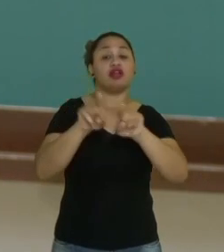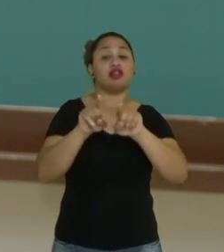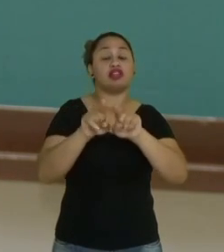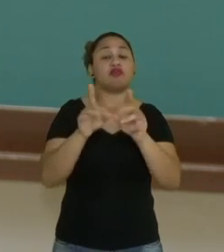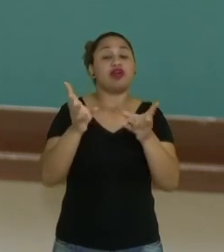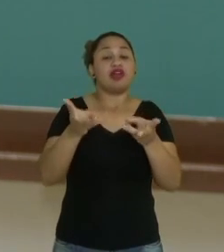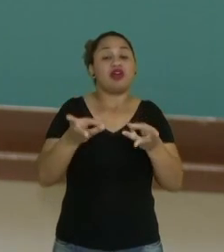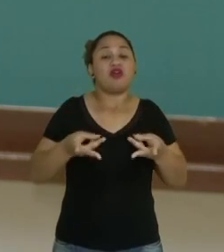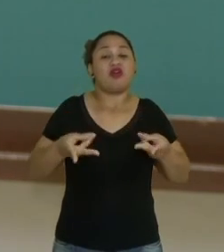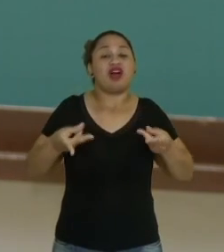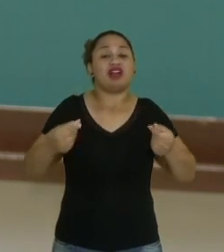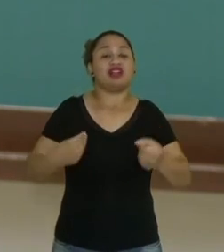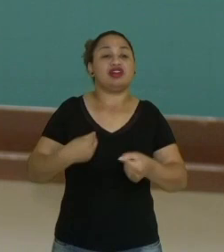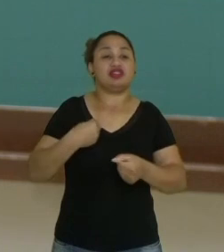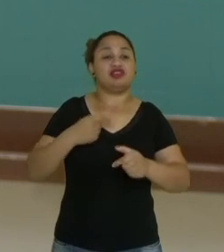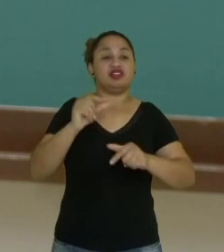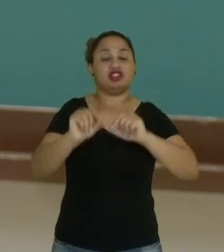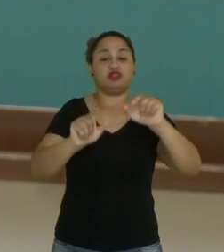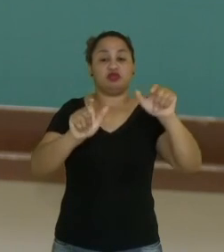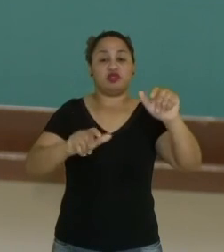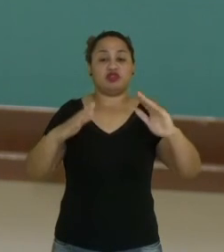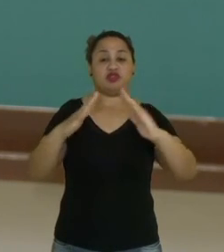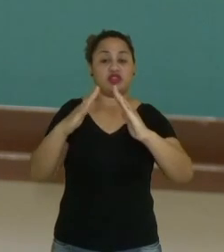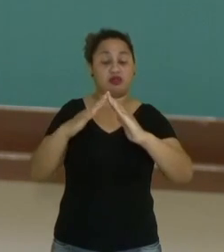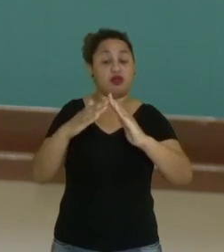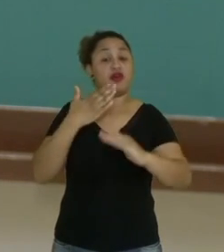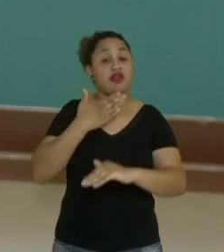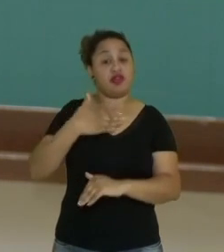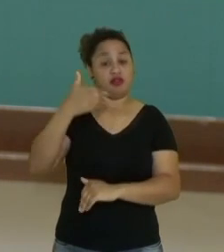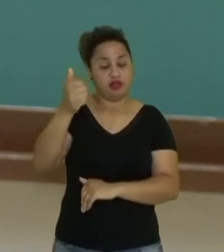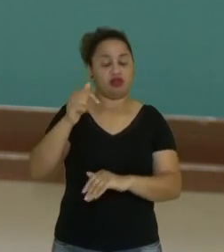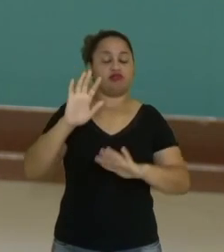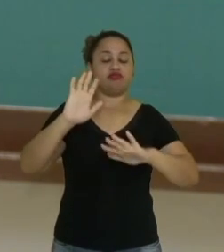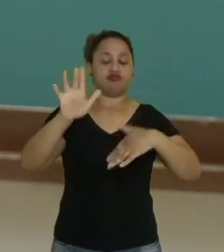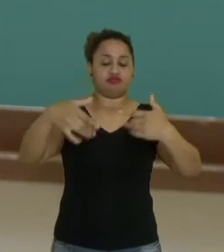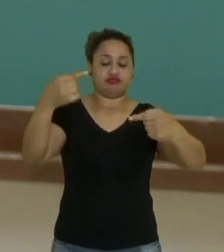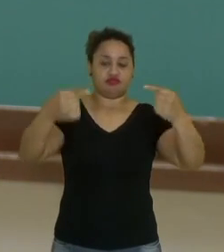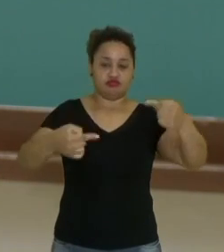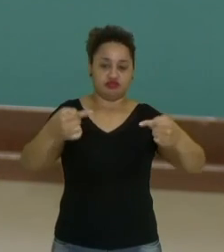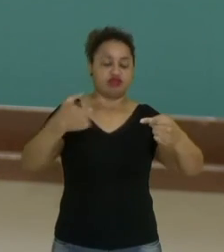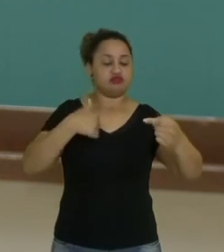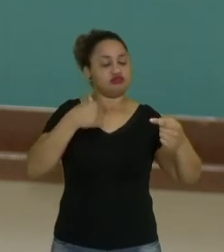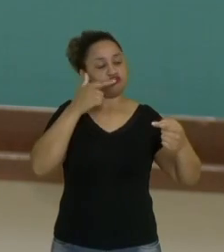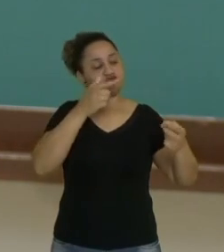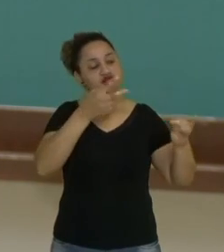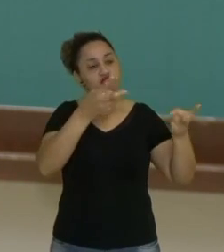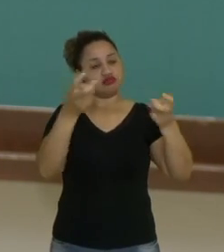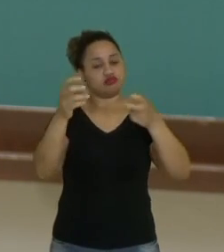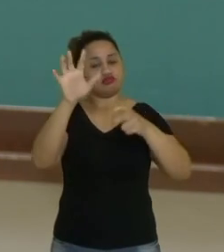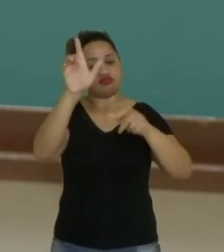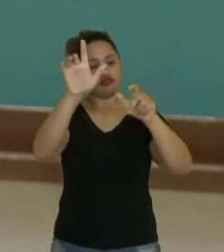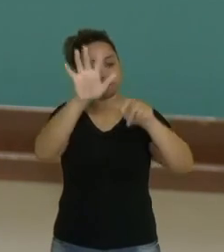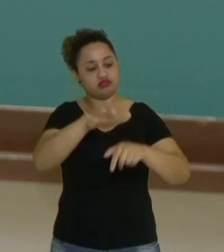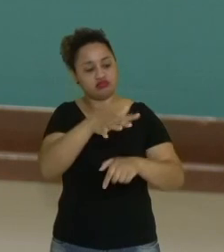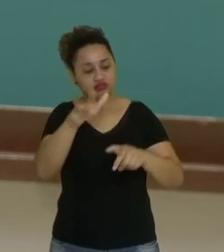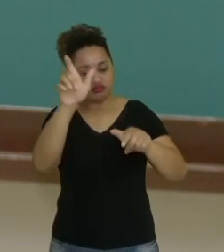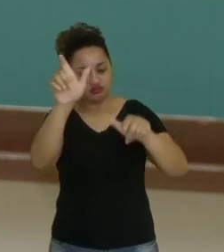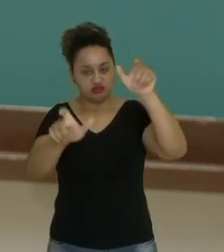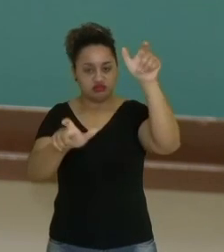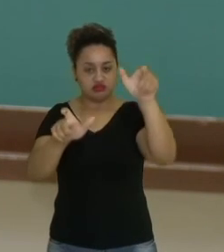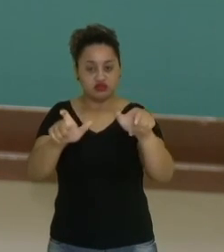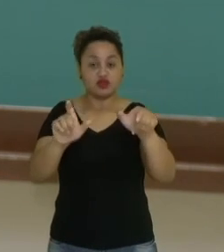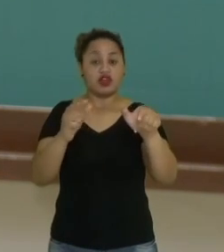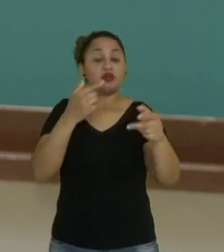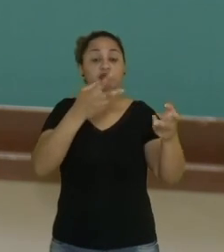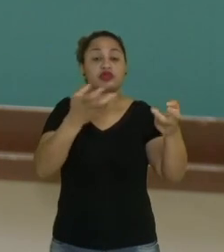qualidade de vida dos habitantes. Então, ao final do debate, nós vamos observar o painel e observem